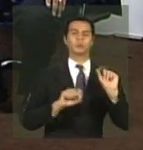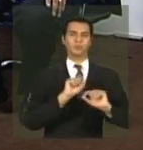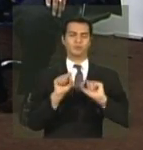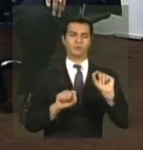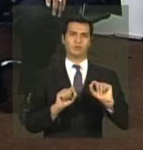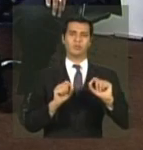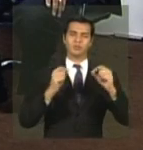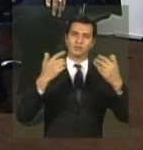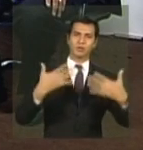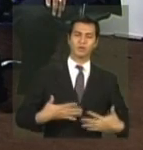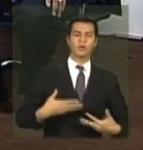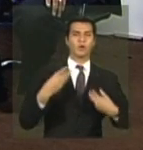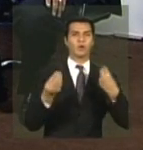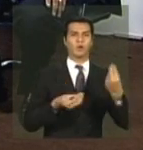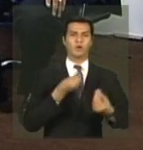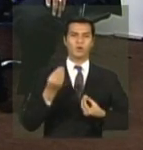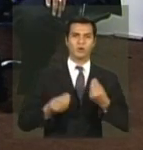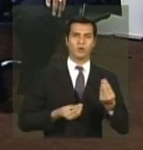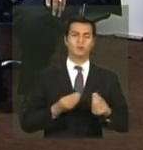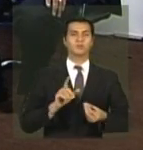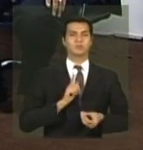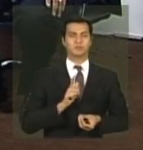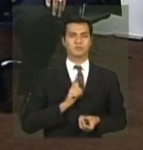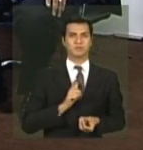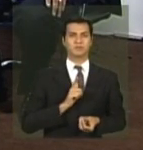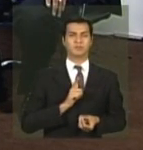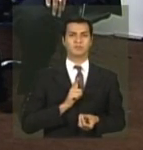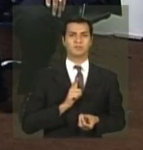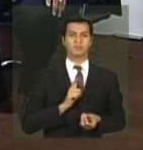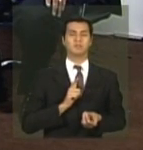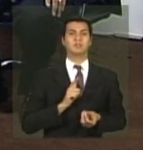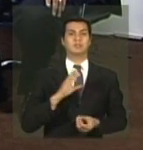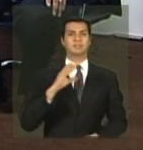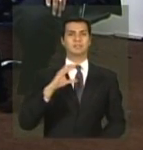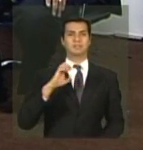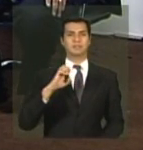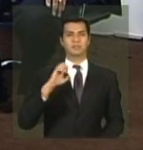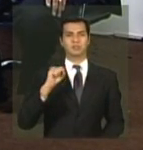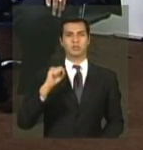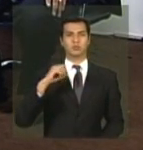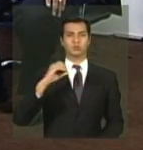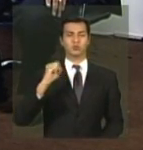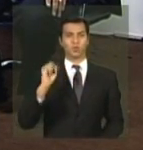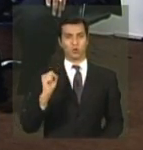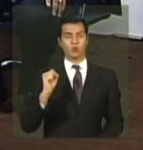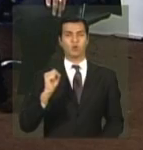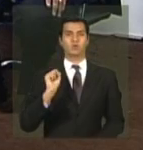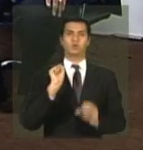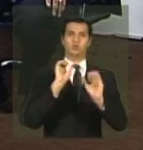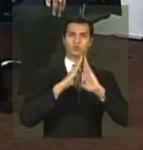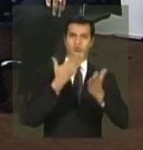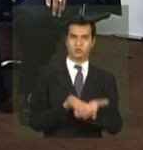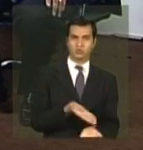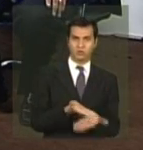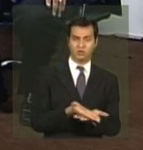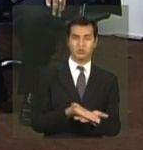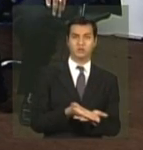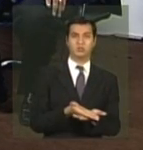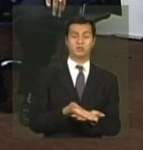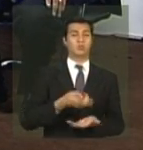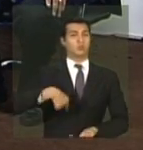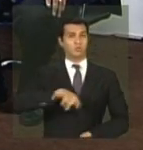né, dos batimentos que são feitos com a base do censo escolar. Né? Então, assim, a nossa equipe de tecnologia